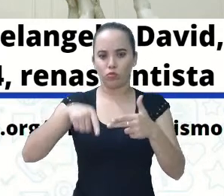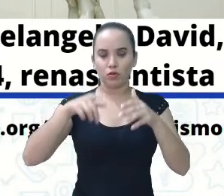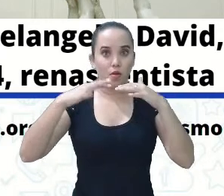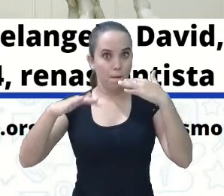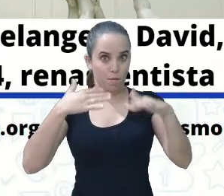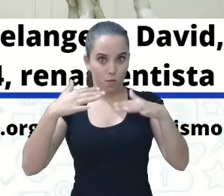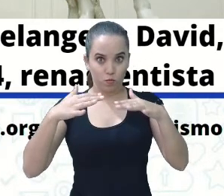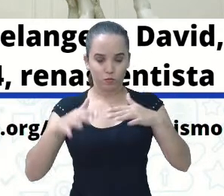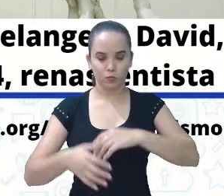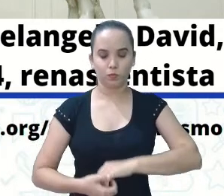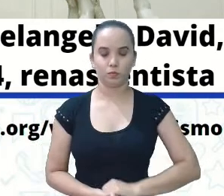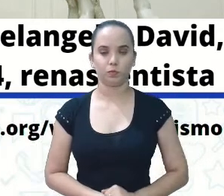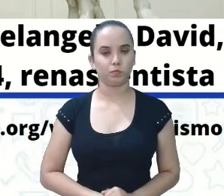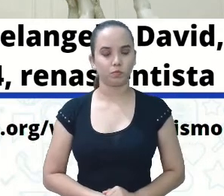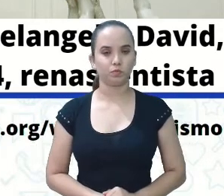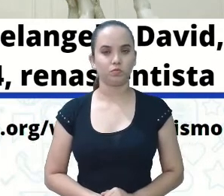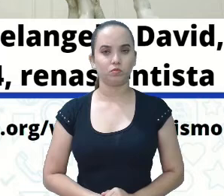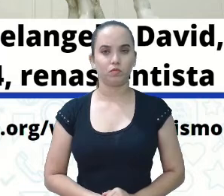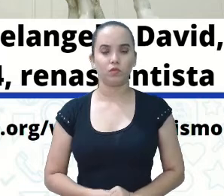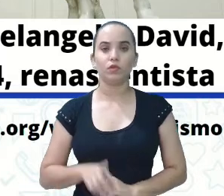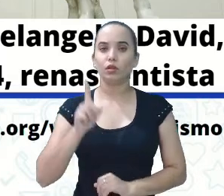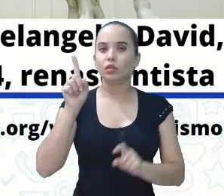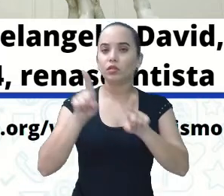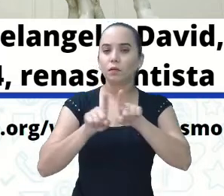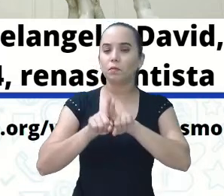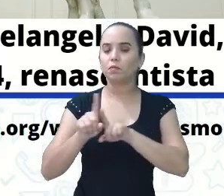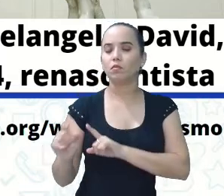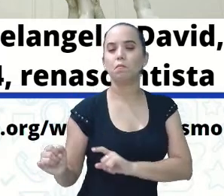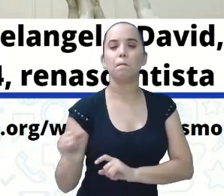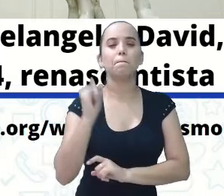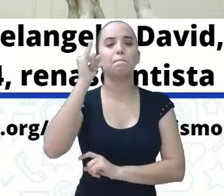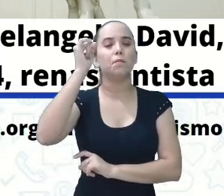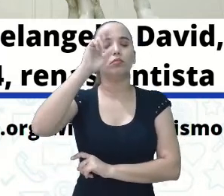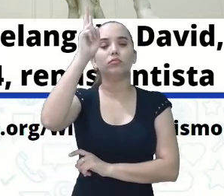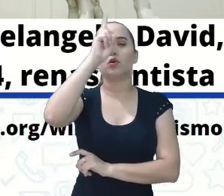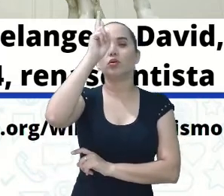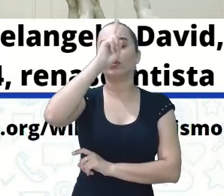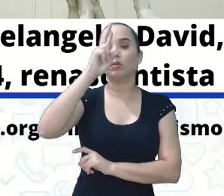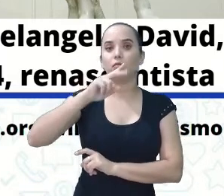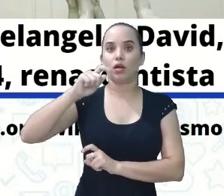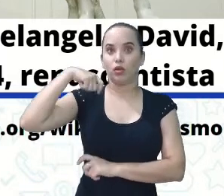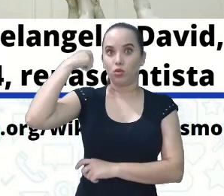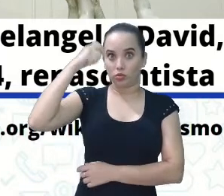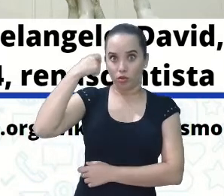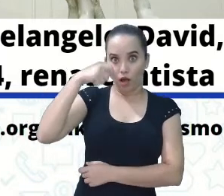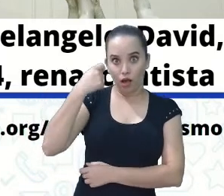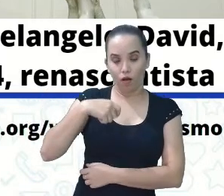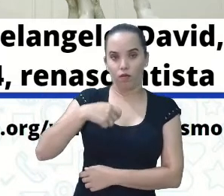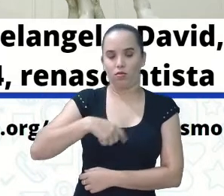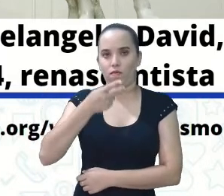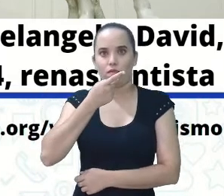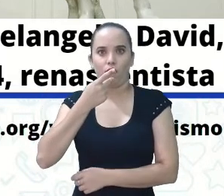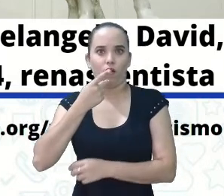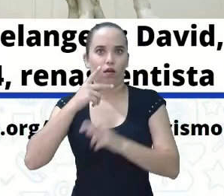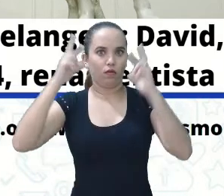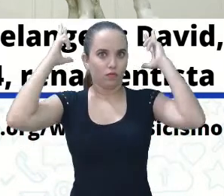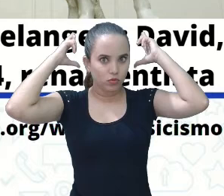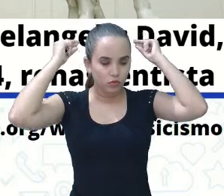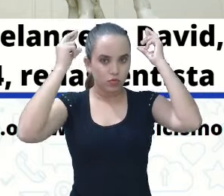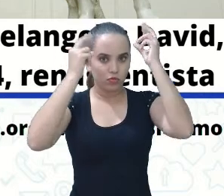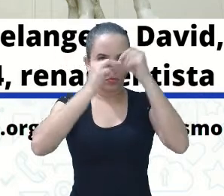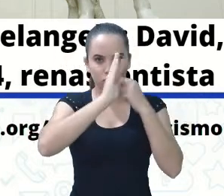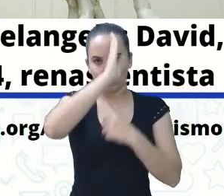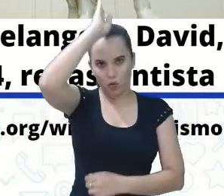É importante lembrar que sempre os artistas se referiam aos gregos e romanos